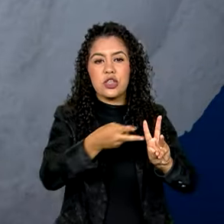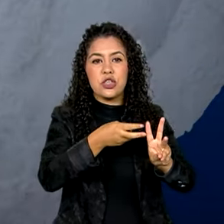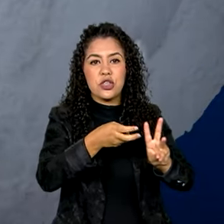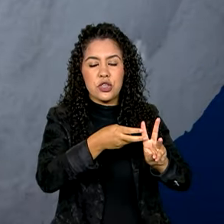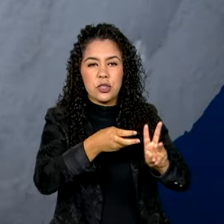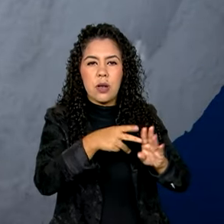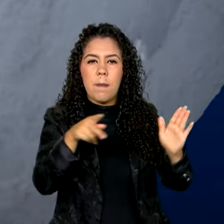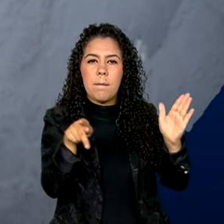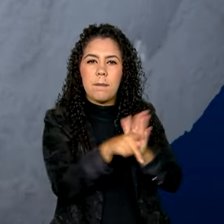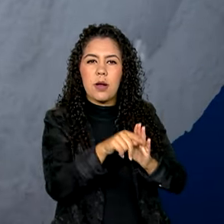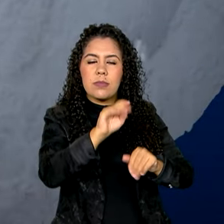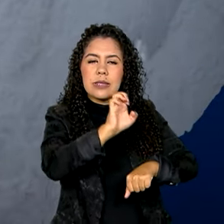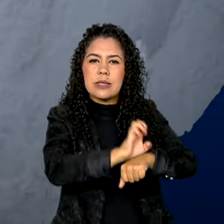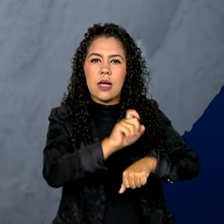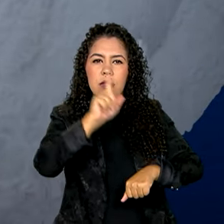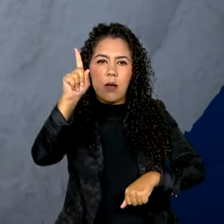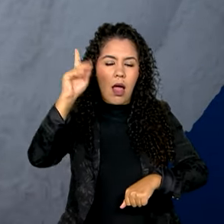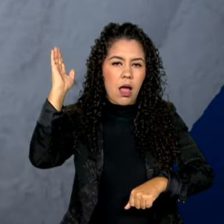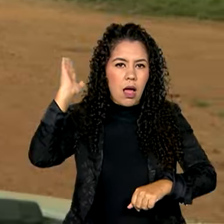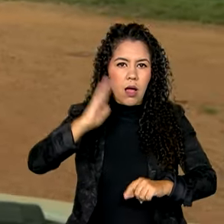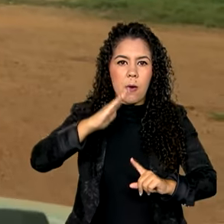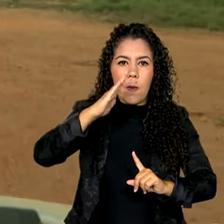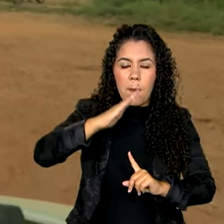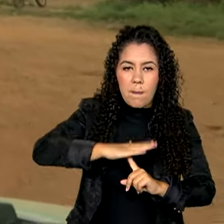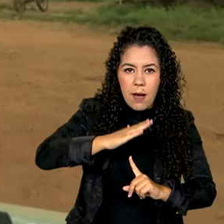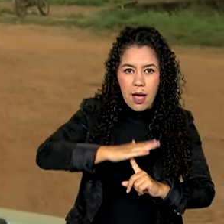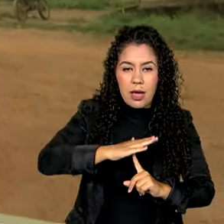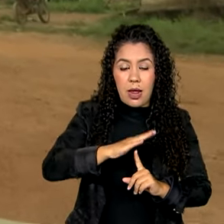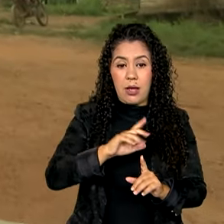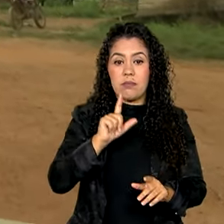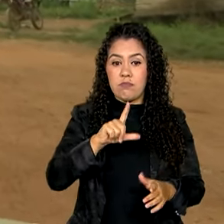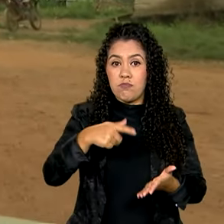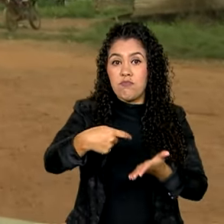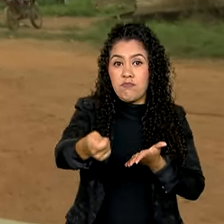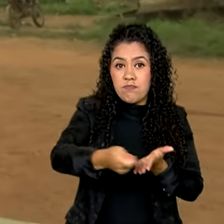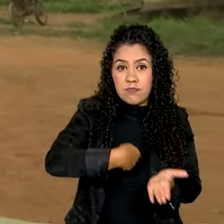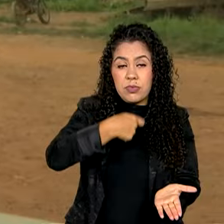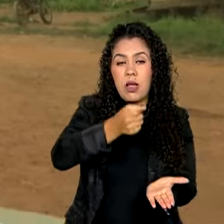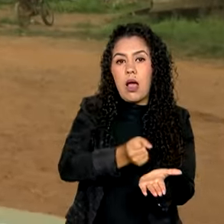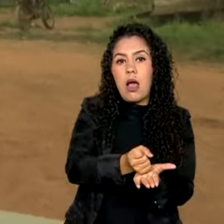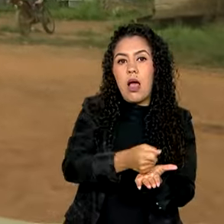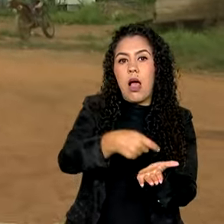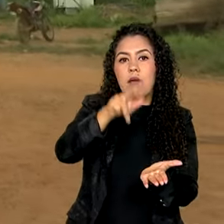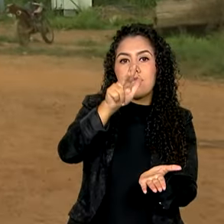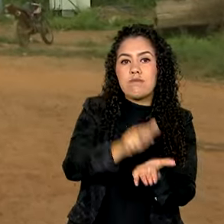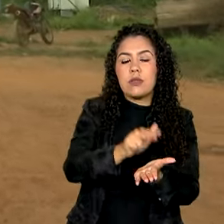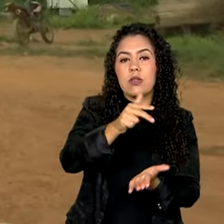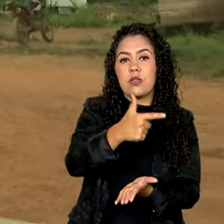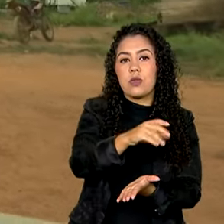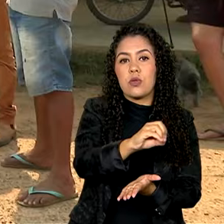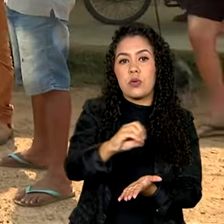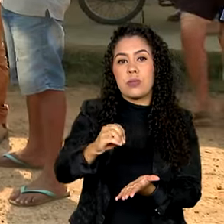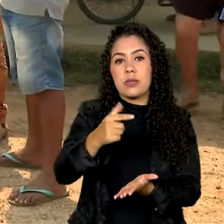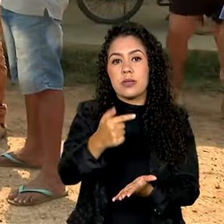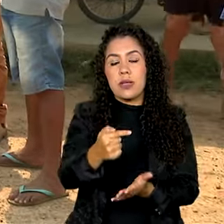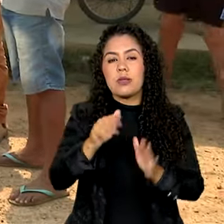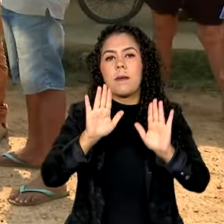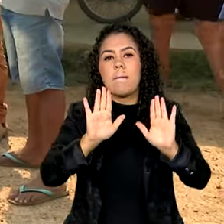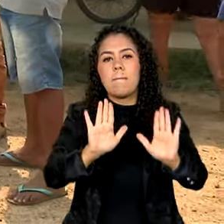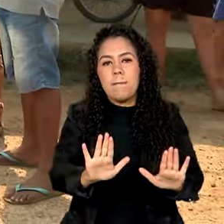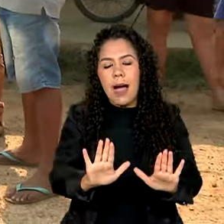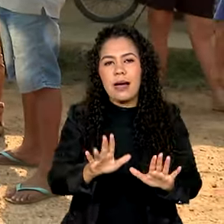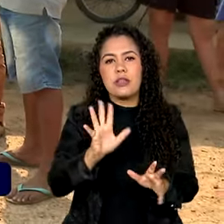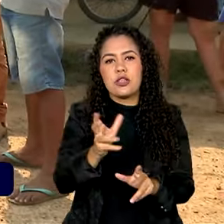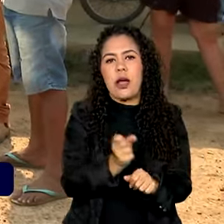Pará, foi homologada em 2007. Mas há anos está ocupada indevidamente por